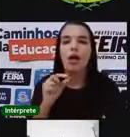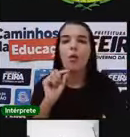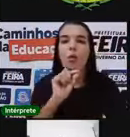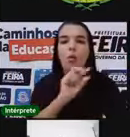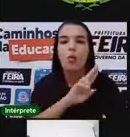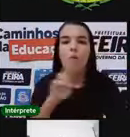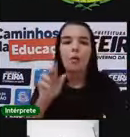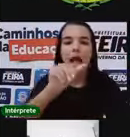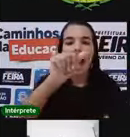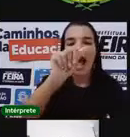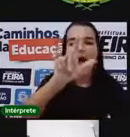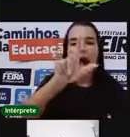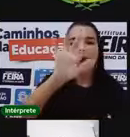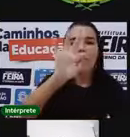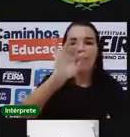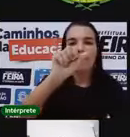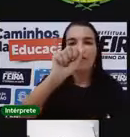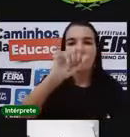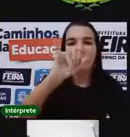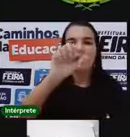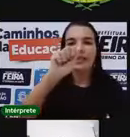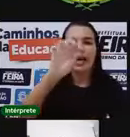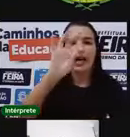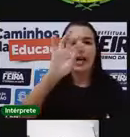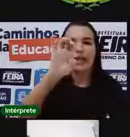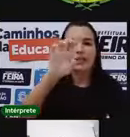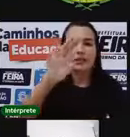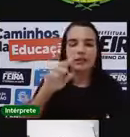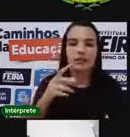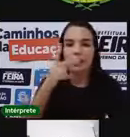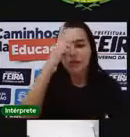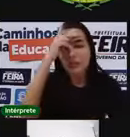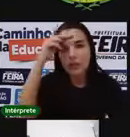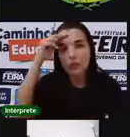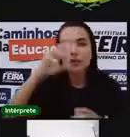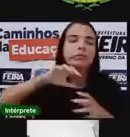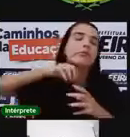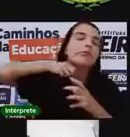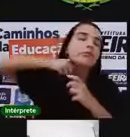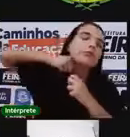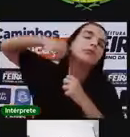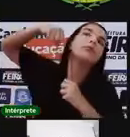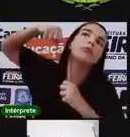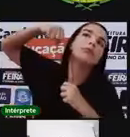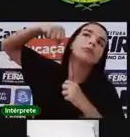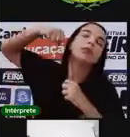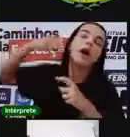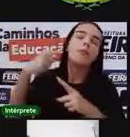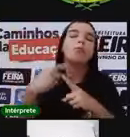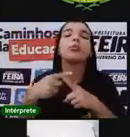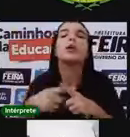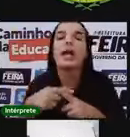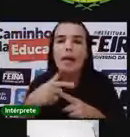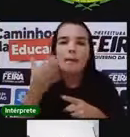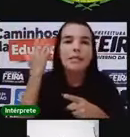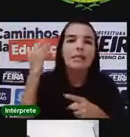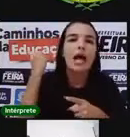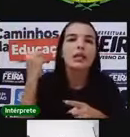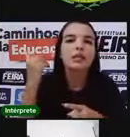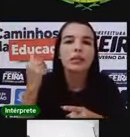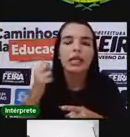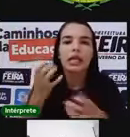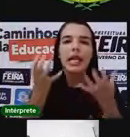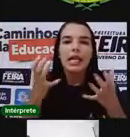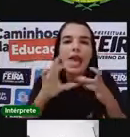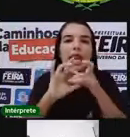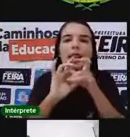isso conhecida como Revolta dos Alfaiates, foram enforcados em praça pública porque buscavam